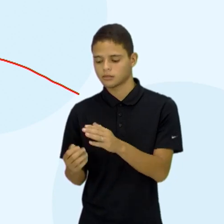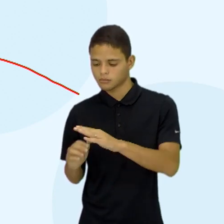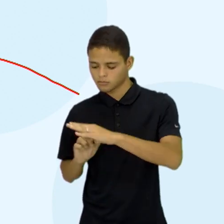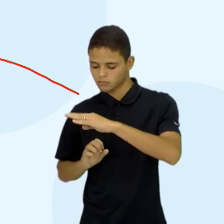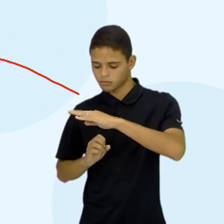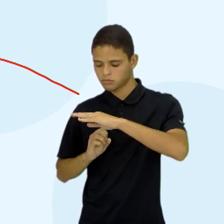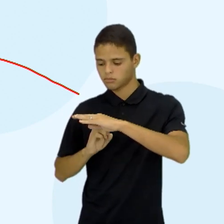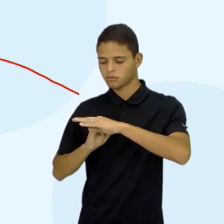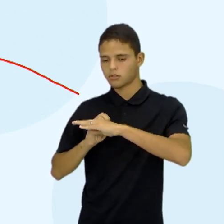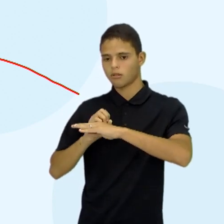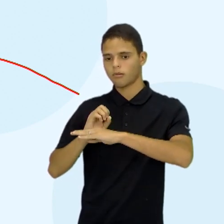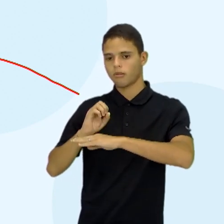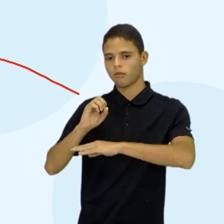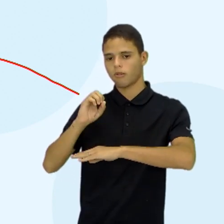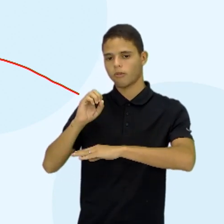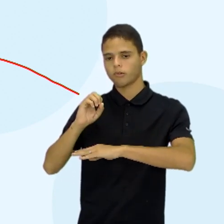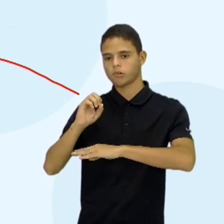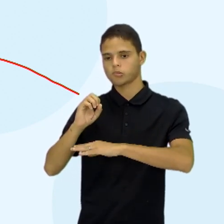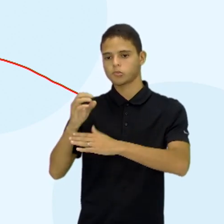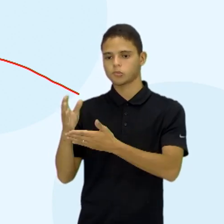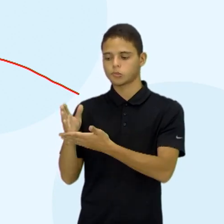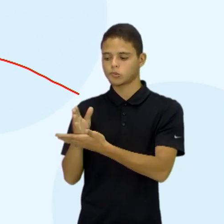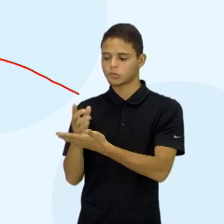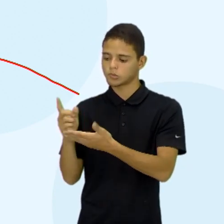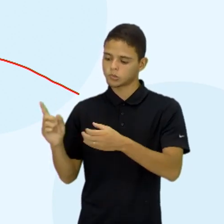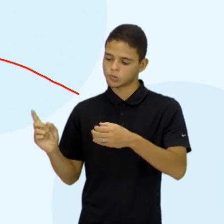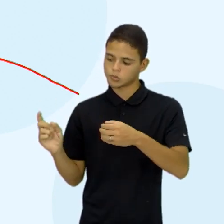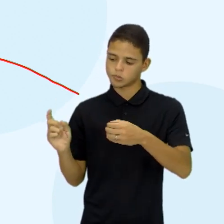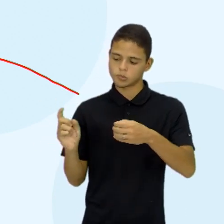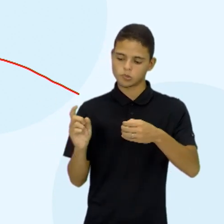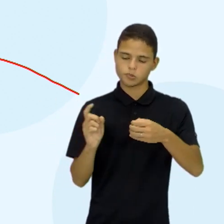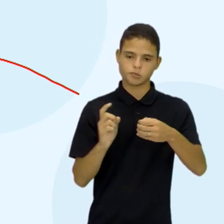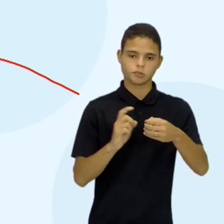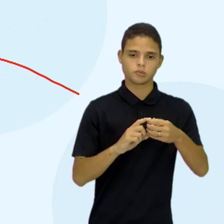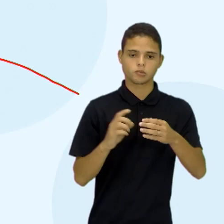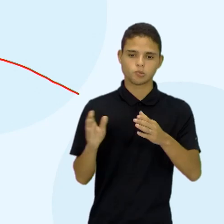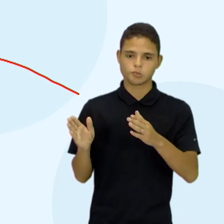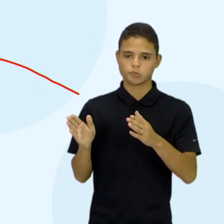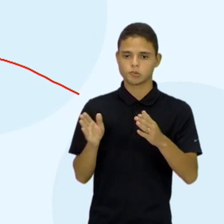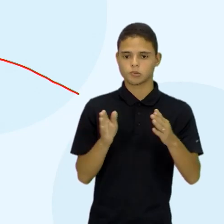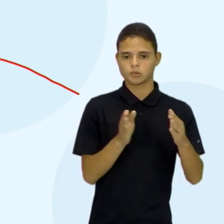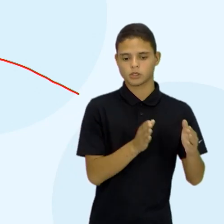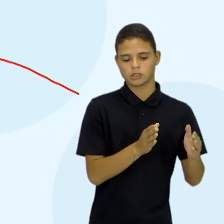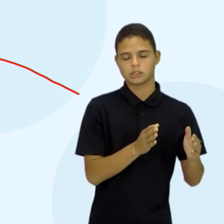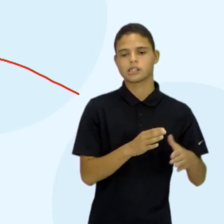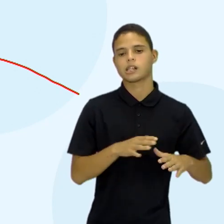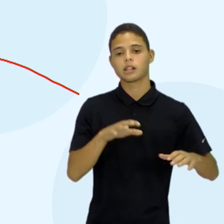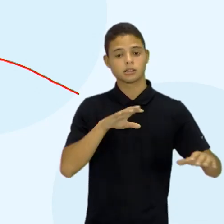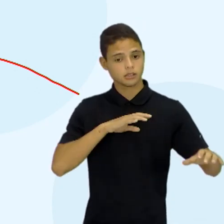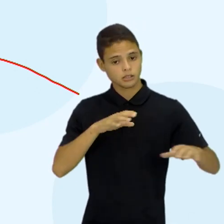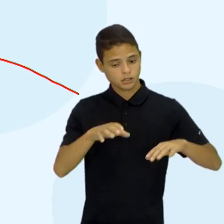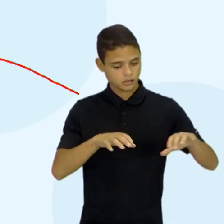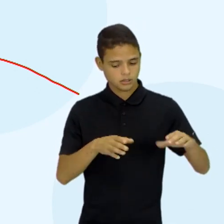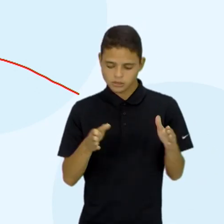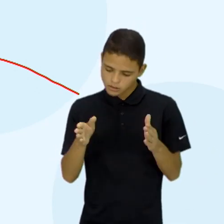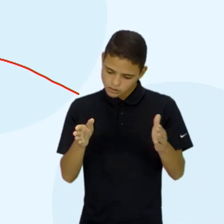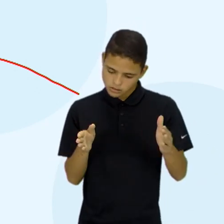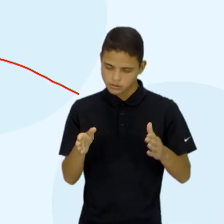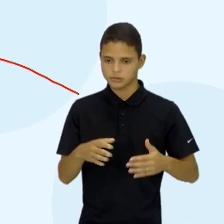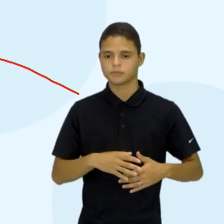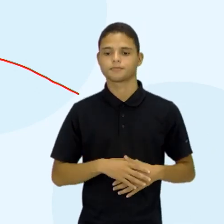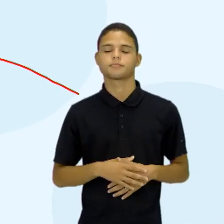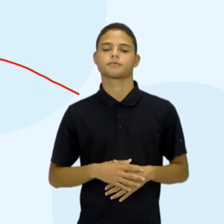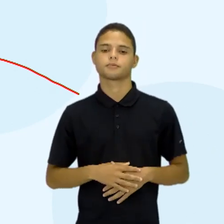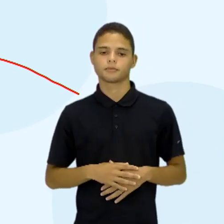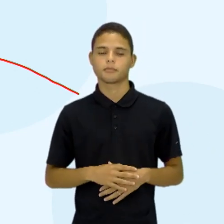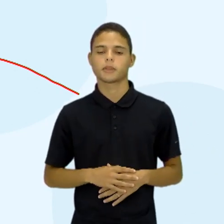ele para de nascer de um lado e começa a voltar para nascer no outro lado olha que coisa maluca não tem momentos que ele tem